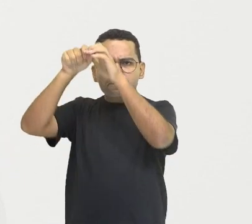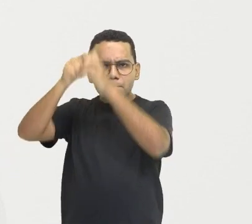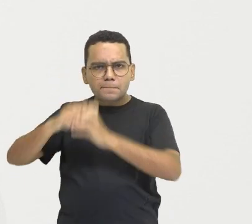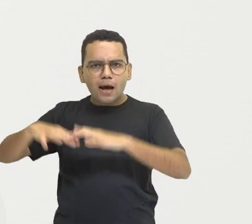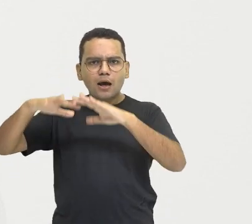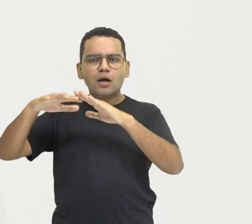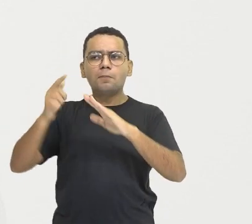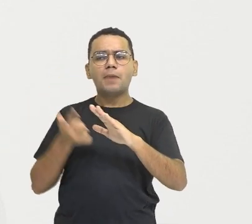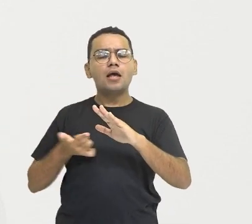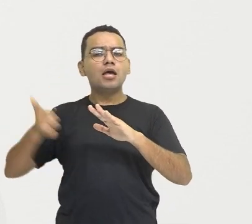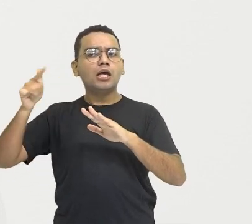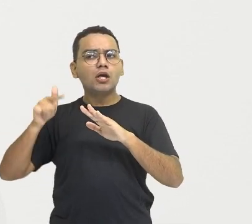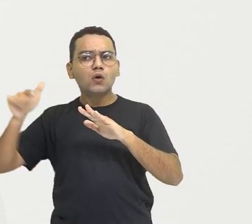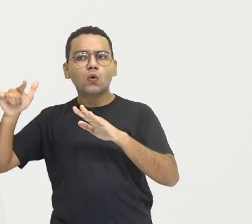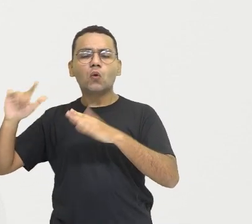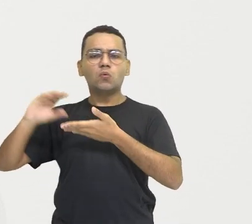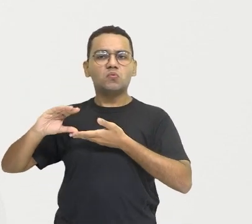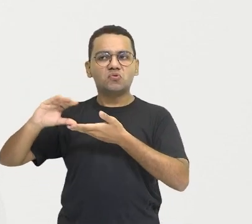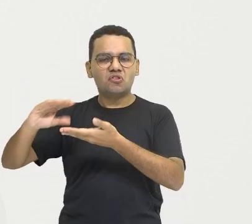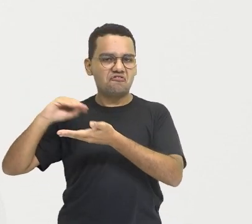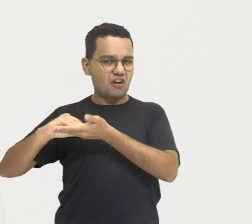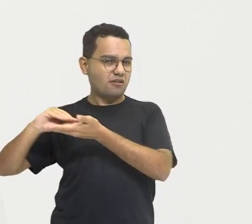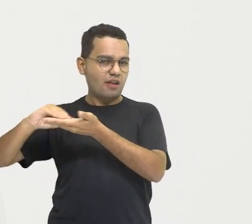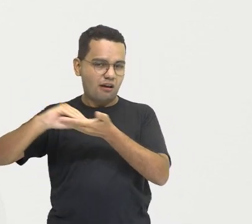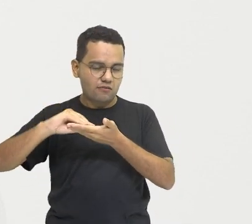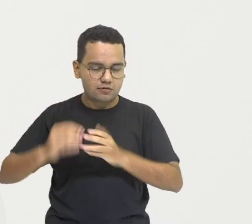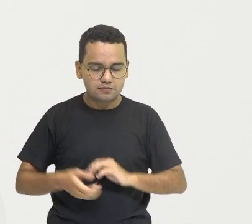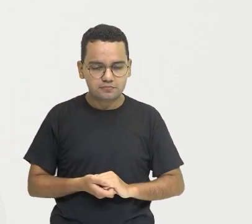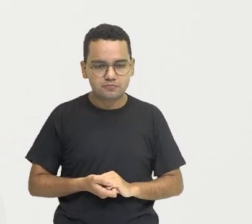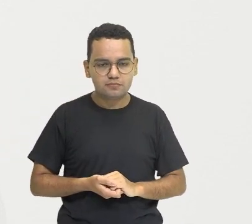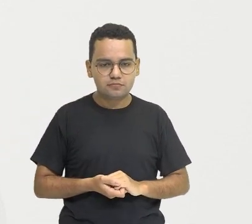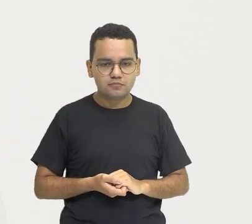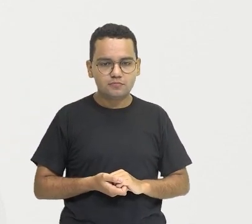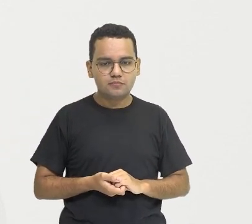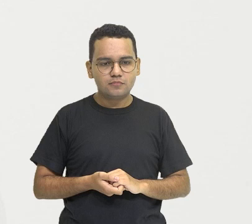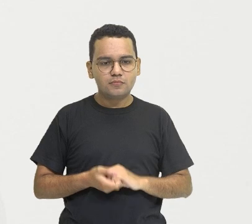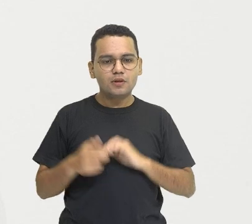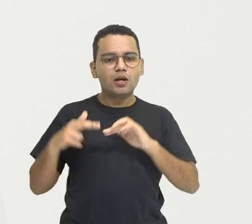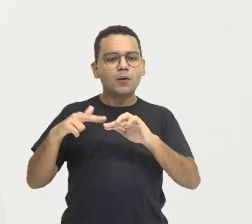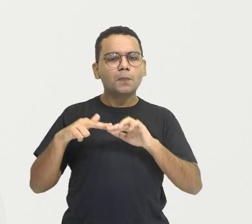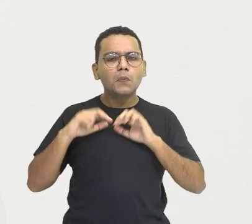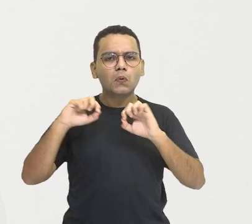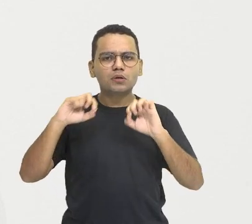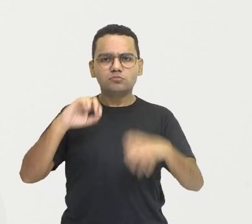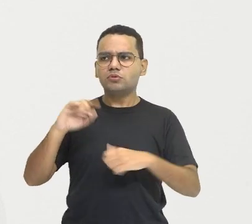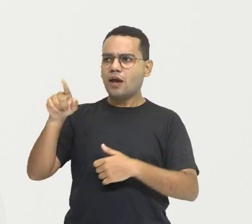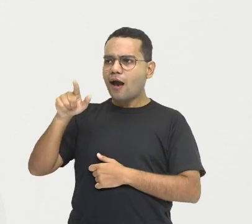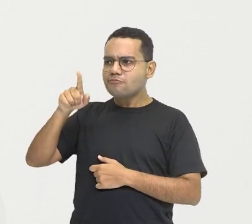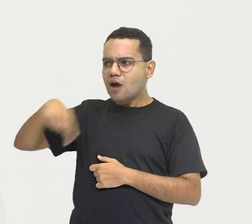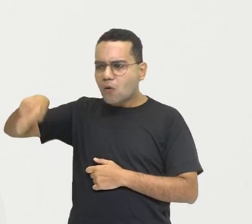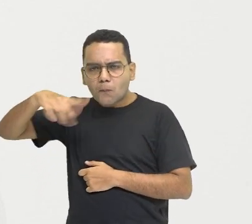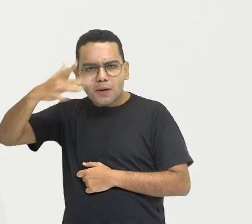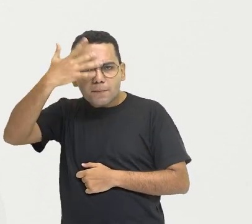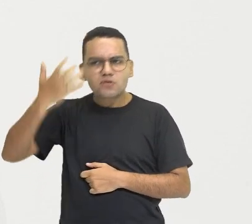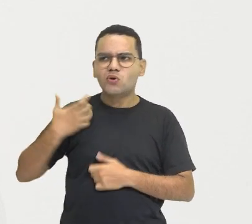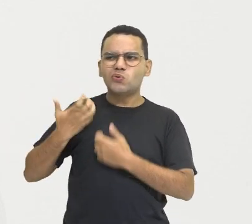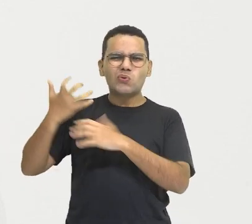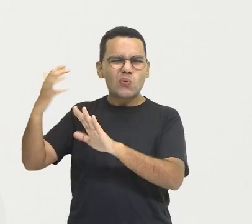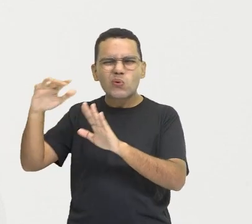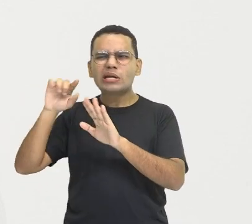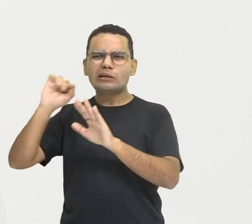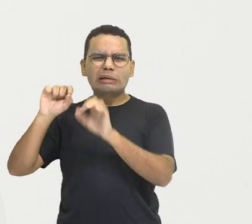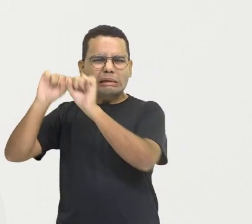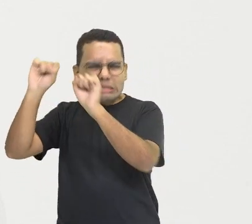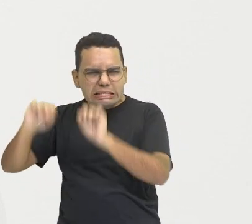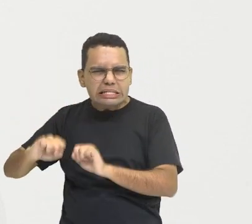investir em outros setores da atividade industrial. Tinha também, turma, a insatisfação com o próprio regime, tá? Que vai com certeza pesar